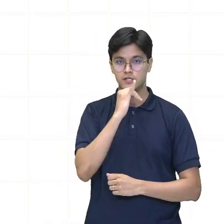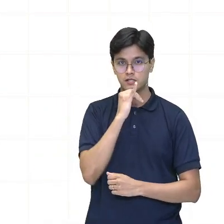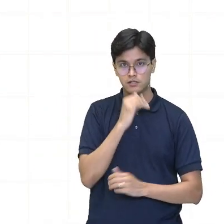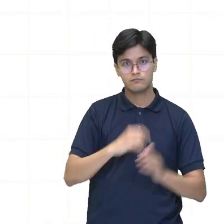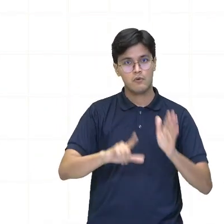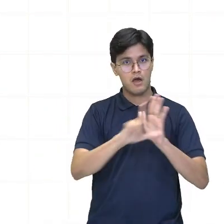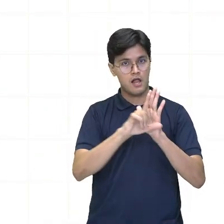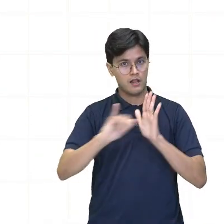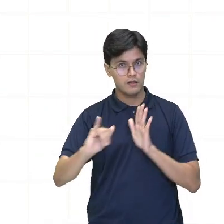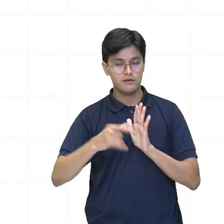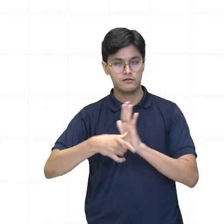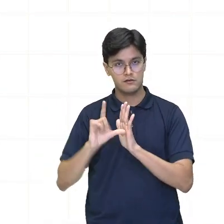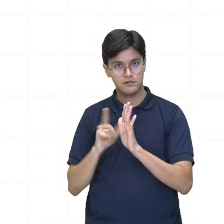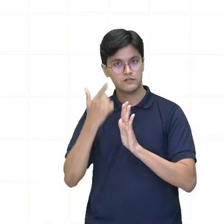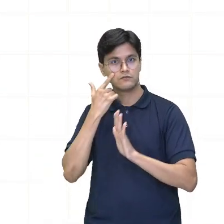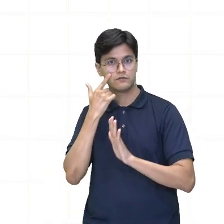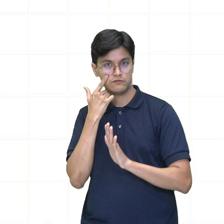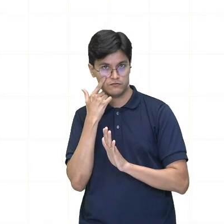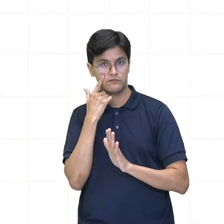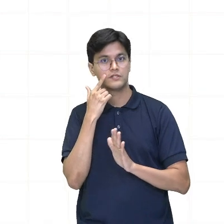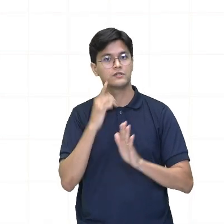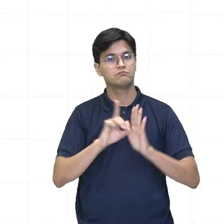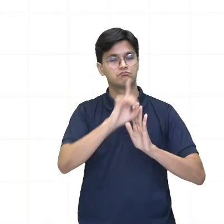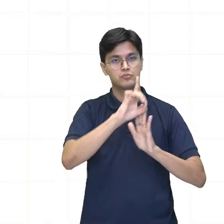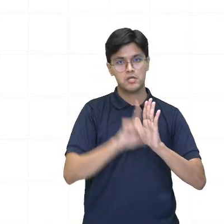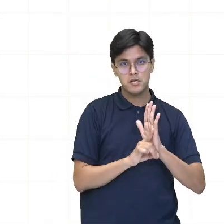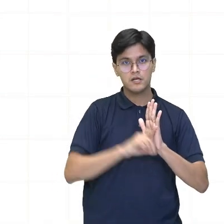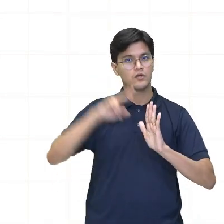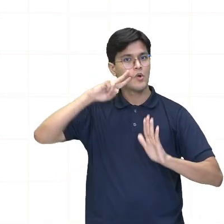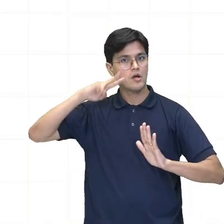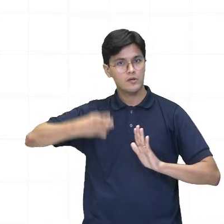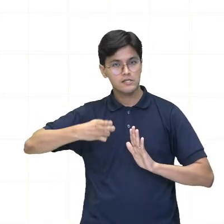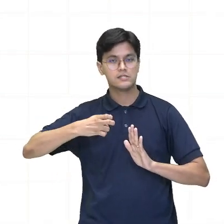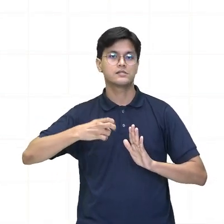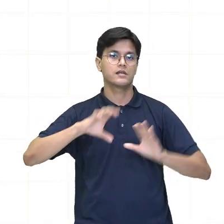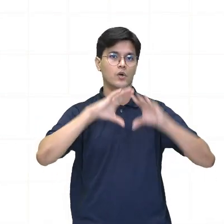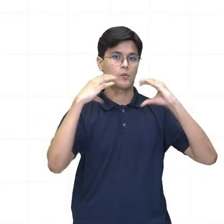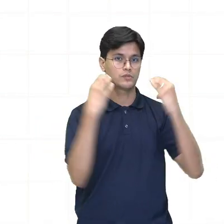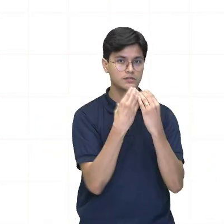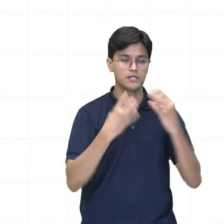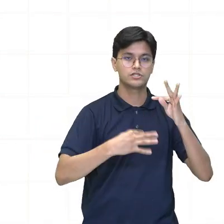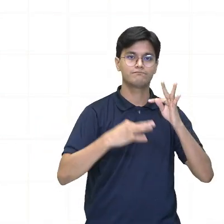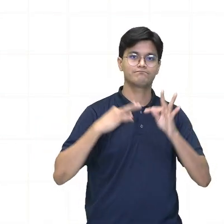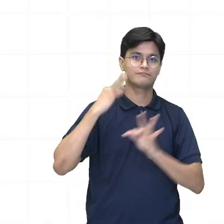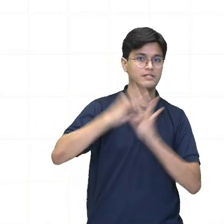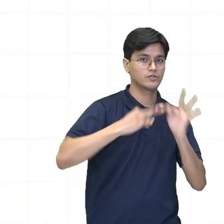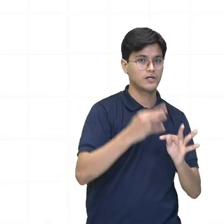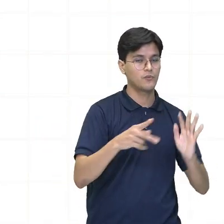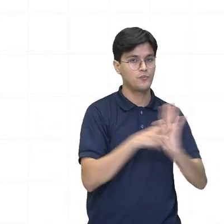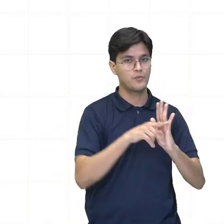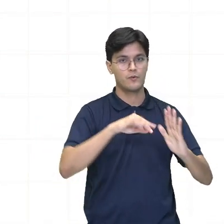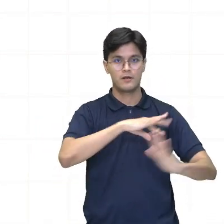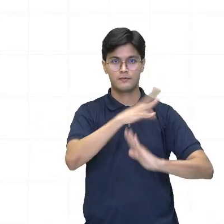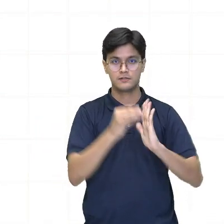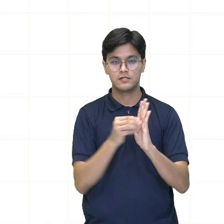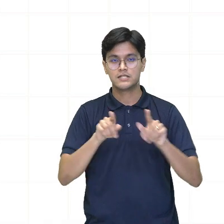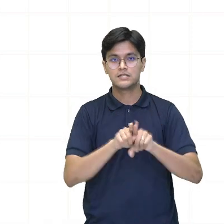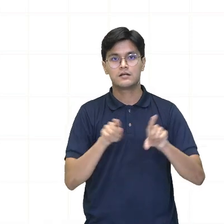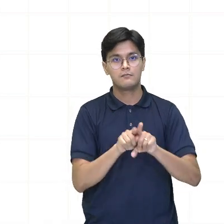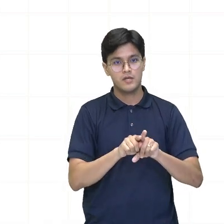o decreto que vai reconhecer as comunidades tradicionais da Amazônia, e também o crescimento